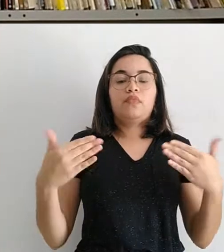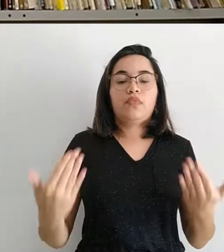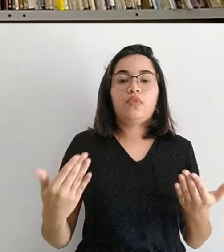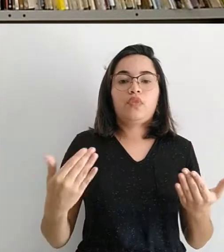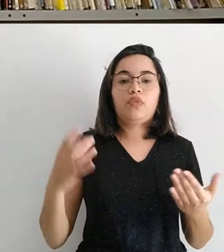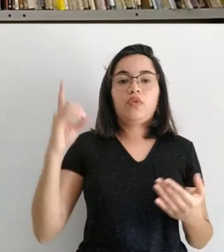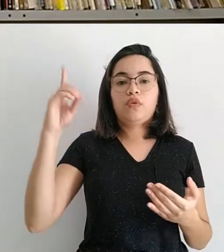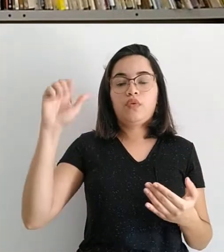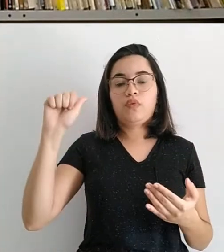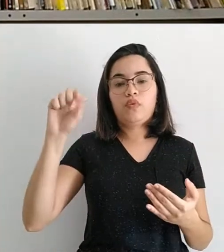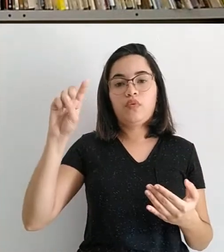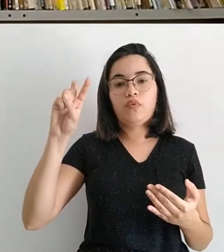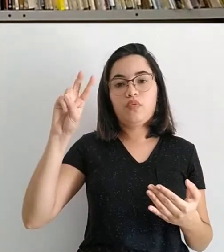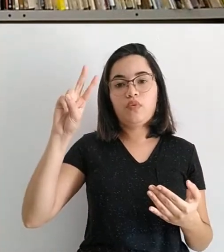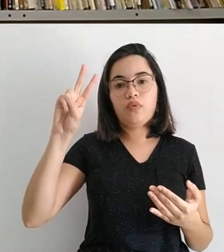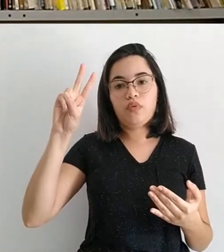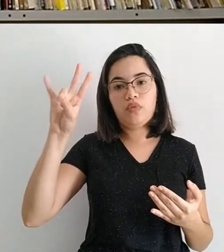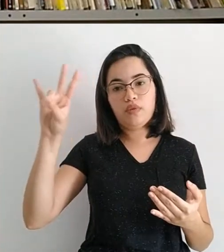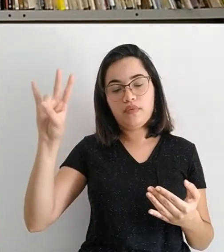Davi, ele